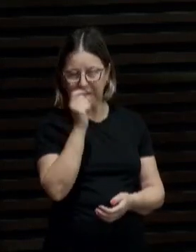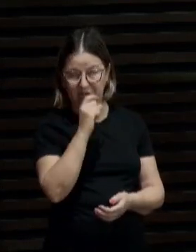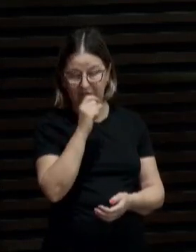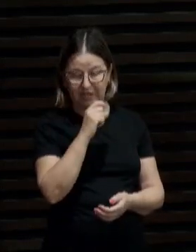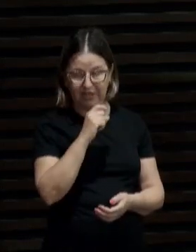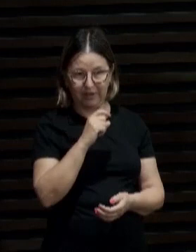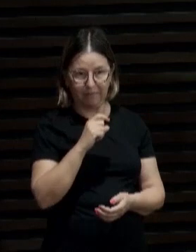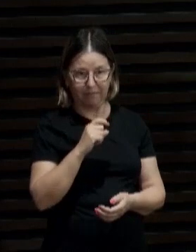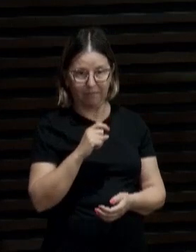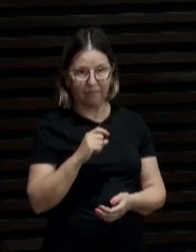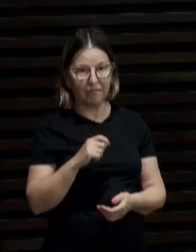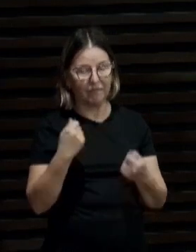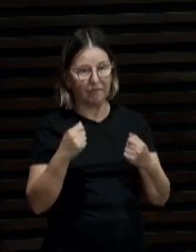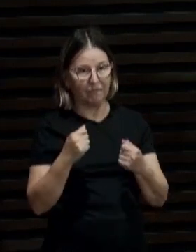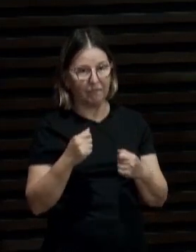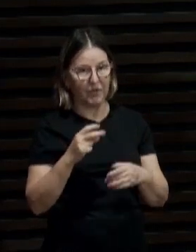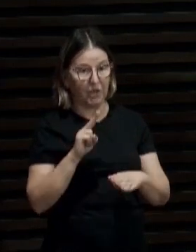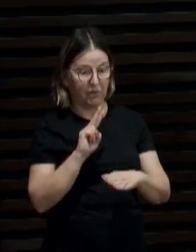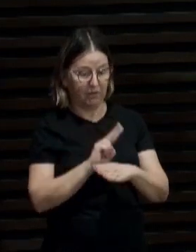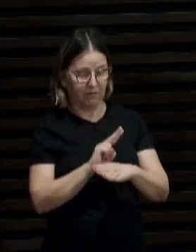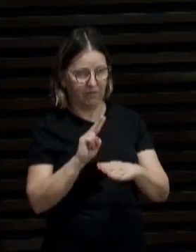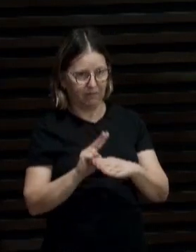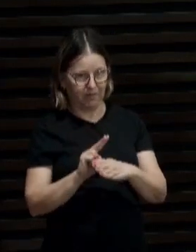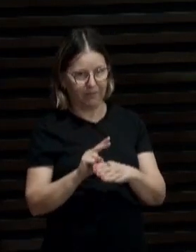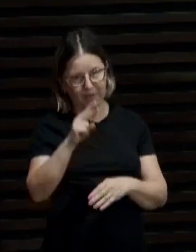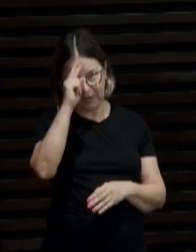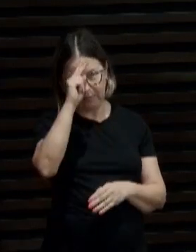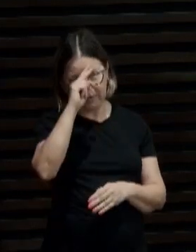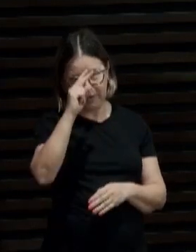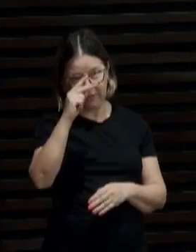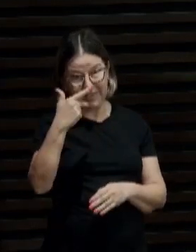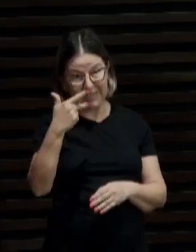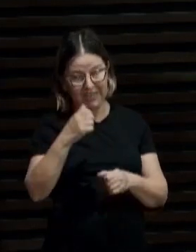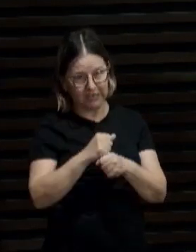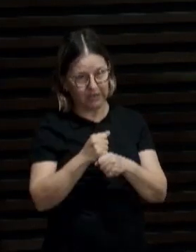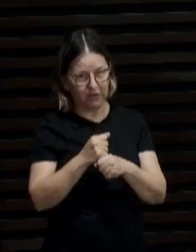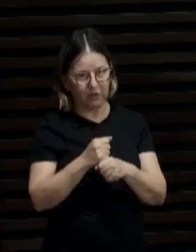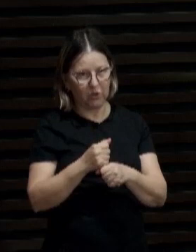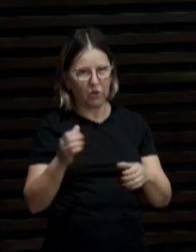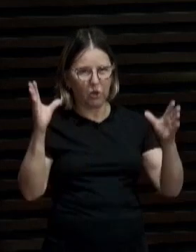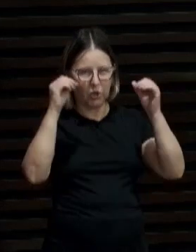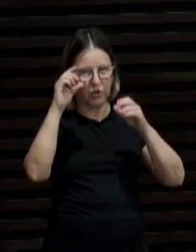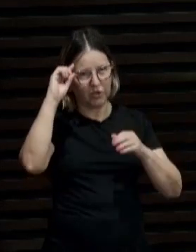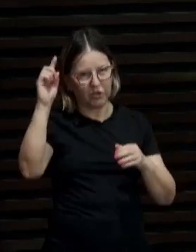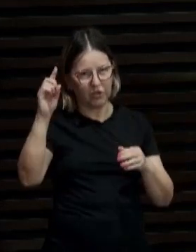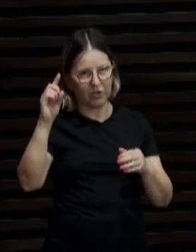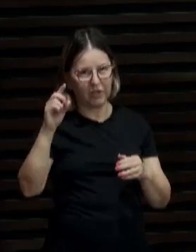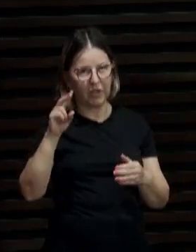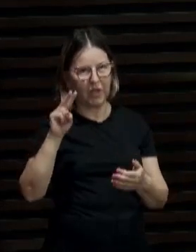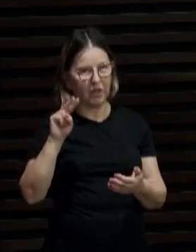Portanto, vigiai, lembrando-vos de que, por 3 anos, noite e dia, não cessei de admoestar